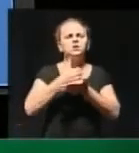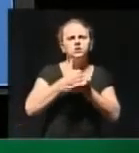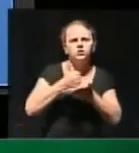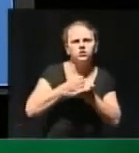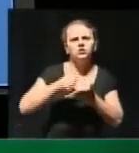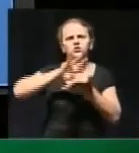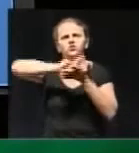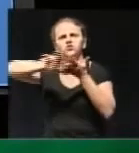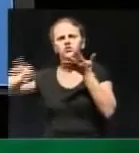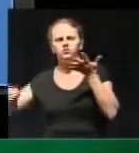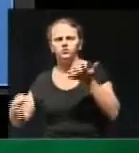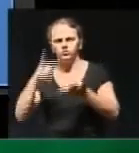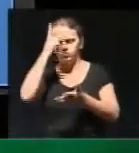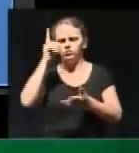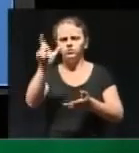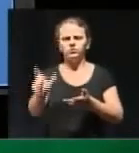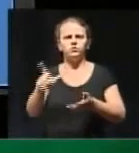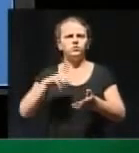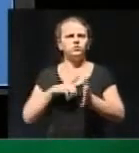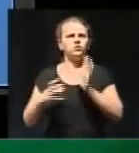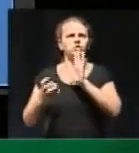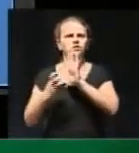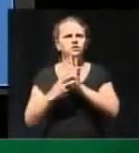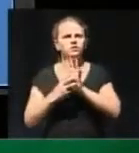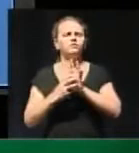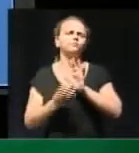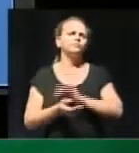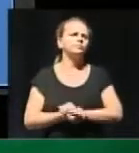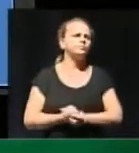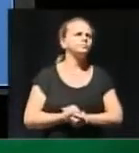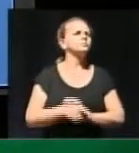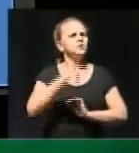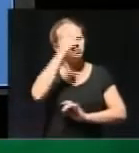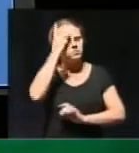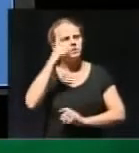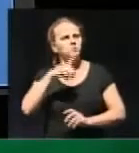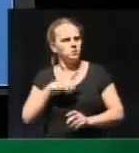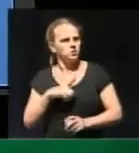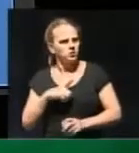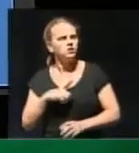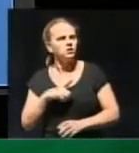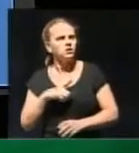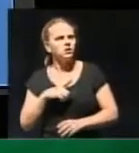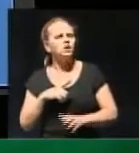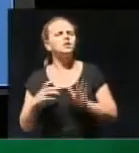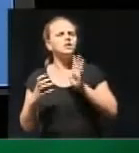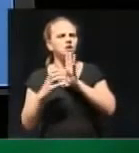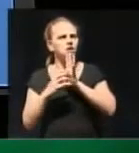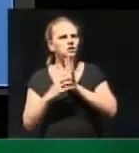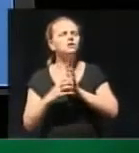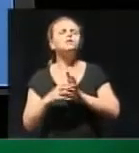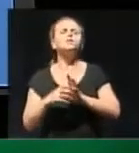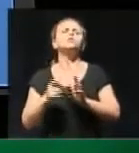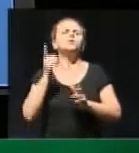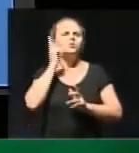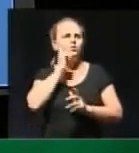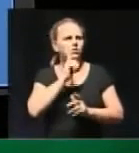essas pessoas. E felizmente nossos pacientes, pessoas que vivem com HIV, podem ter uma